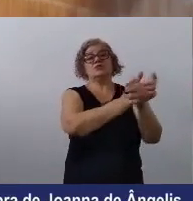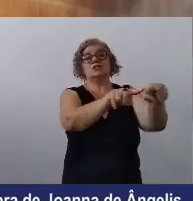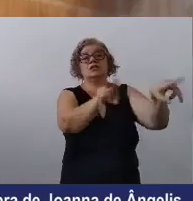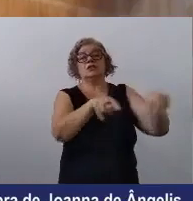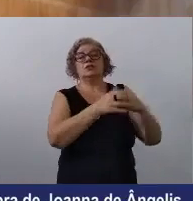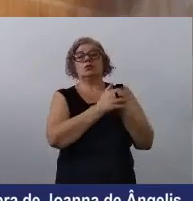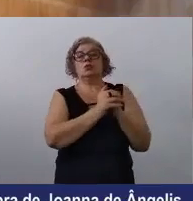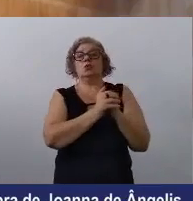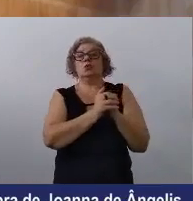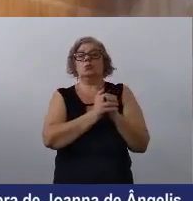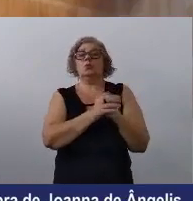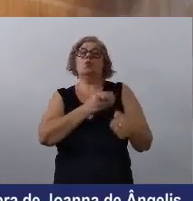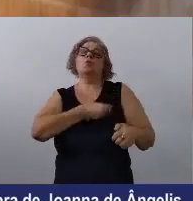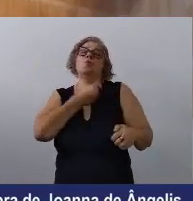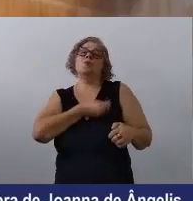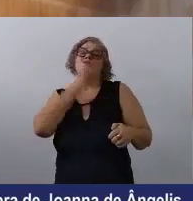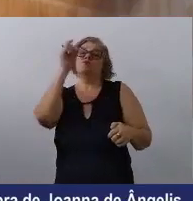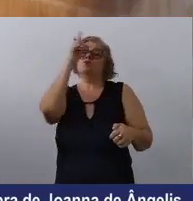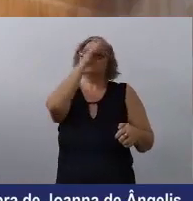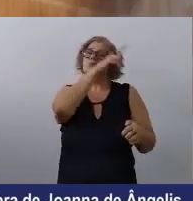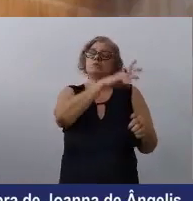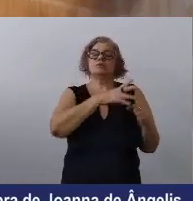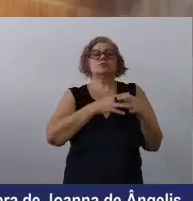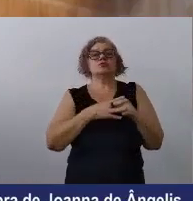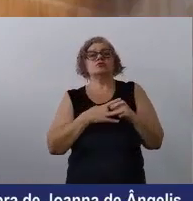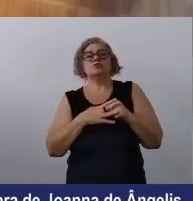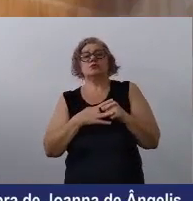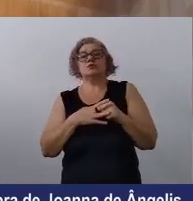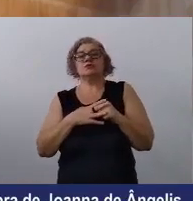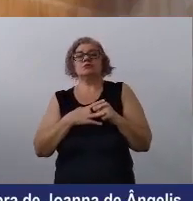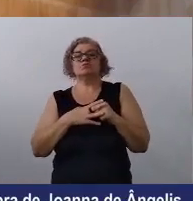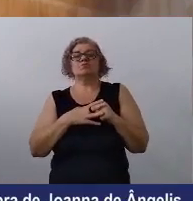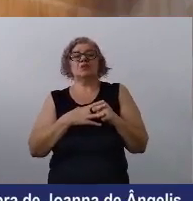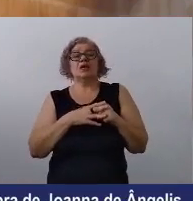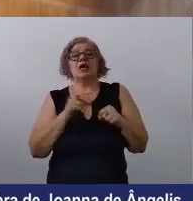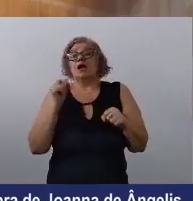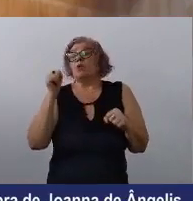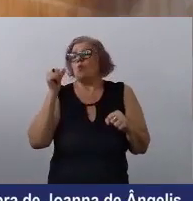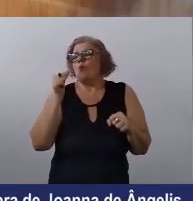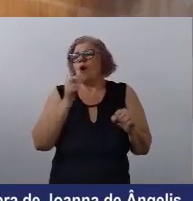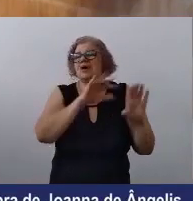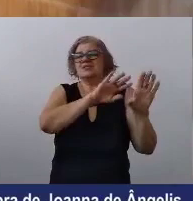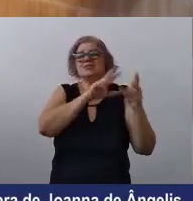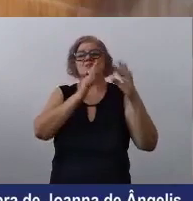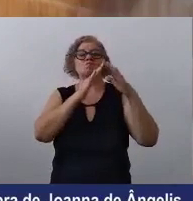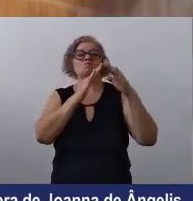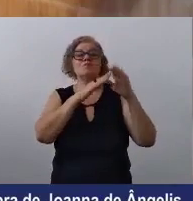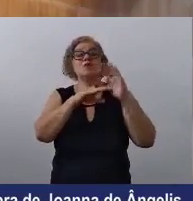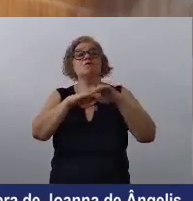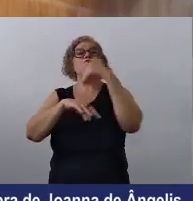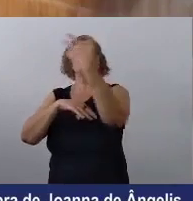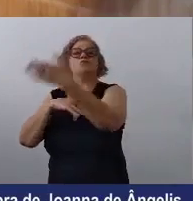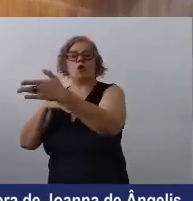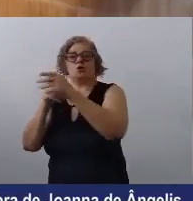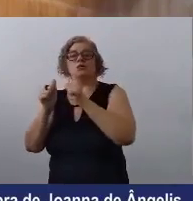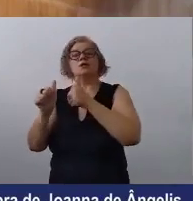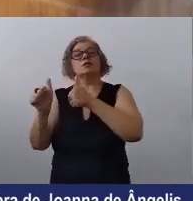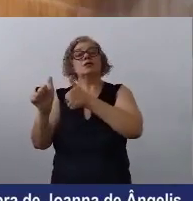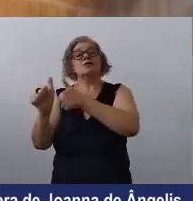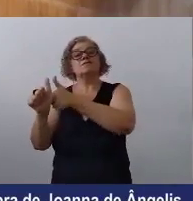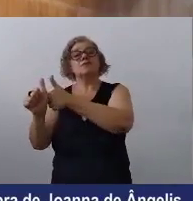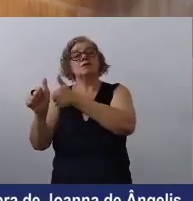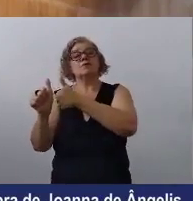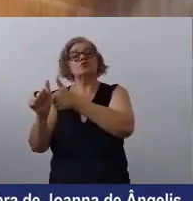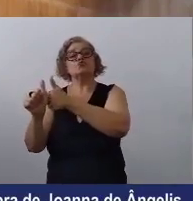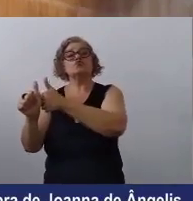maior. Uma vida muito difícil com Cusa, que praticamente quase não ficava em casa, porque, muito vinculado a